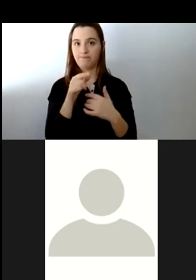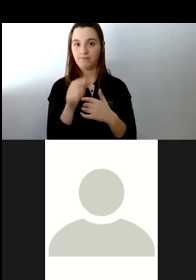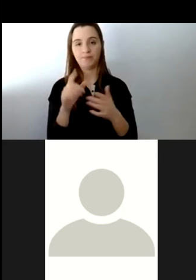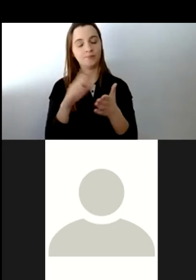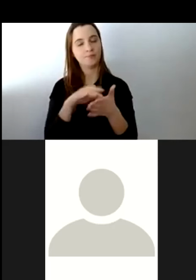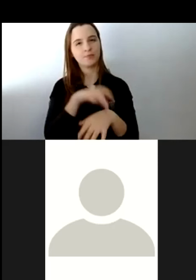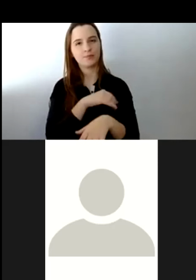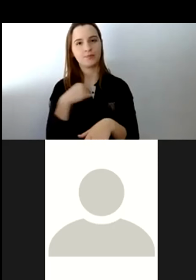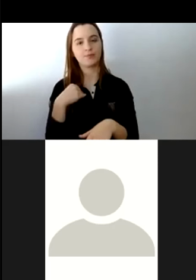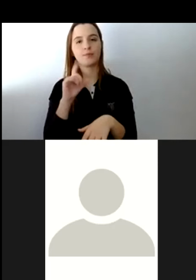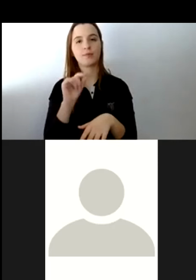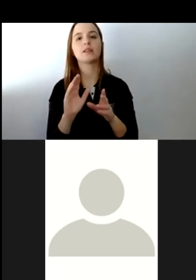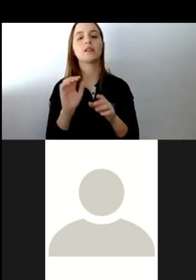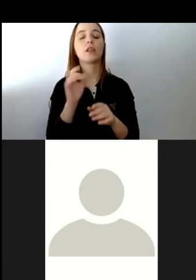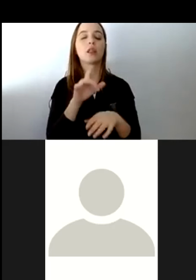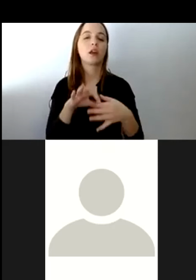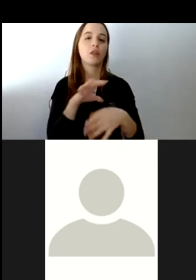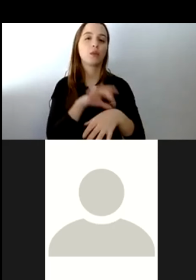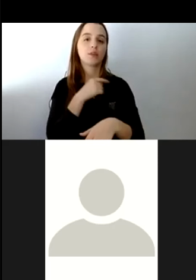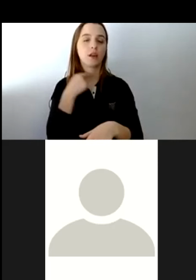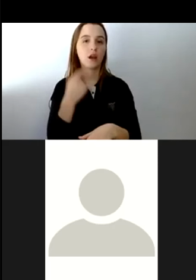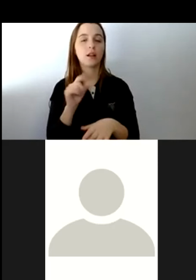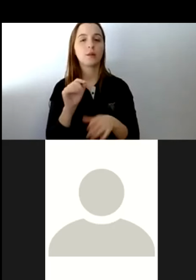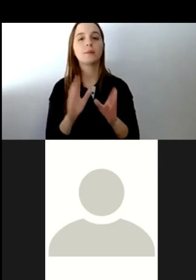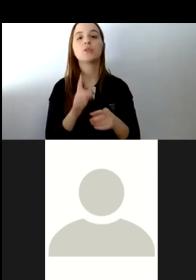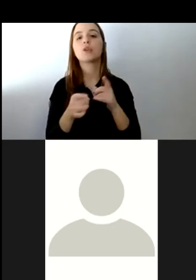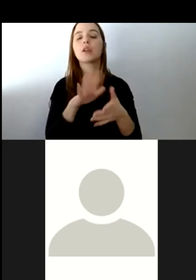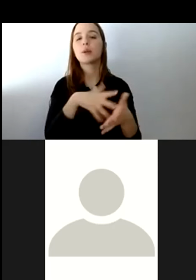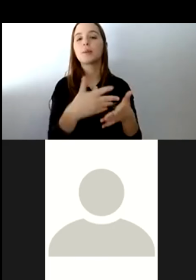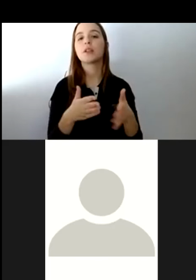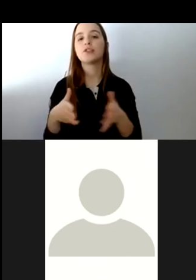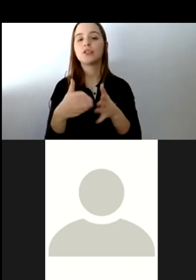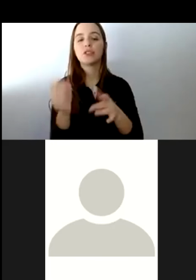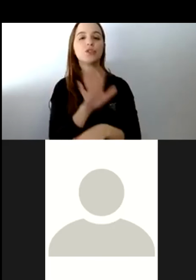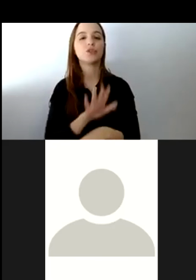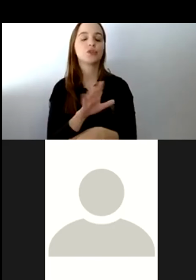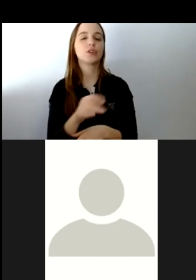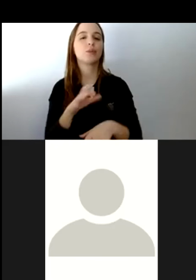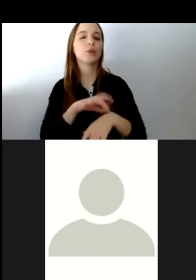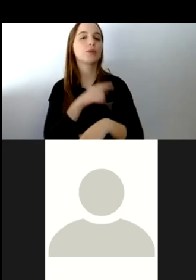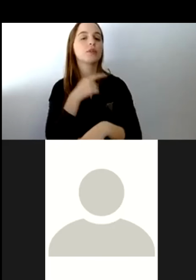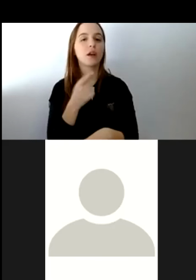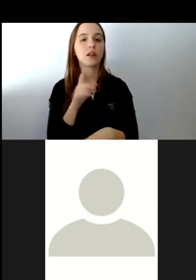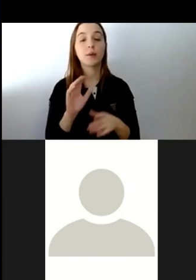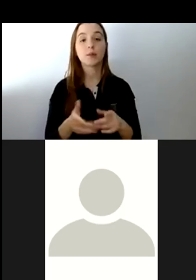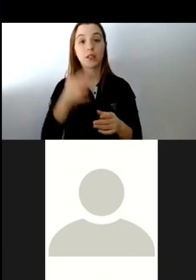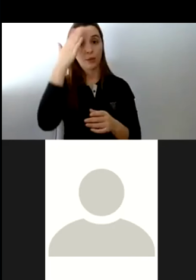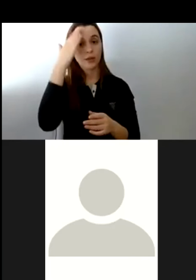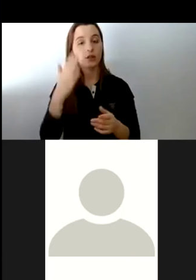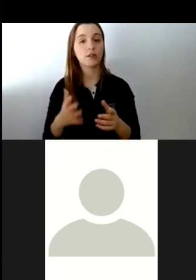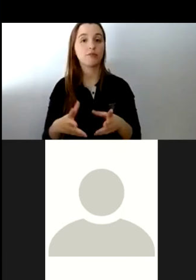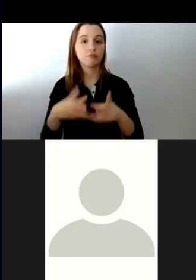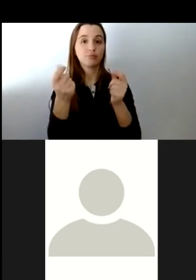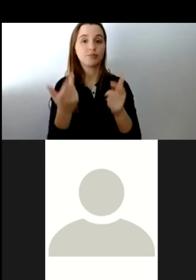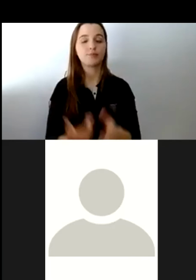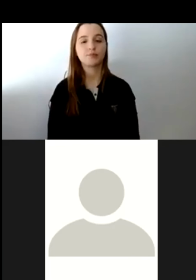também reforça a importância da existência de planos de estratégias nacionais para as doenças raras e alerta para o aumento das suas competências e